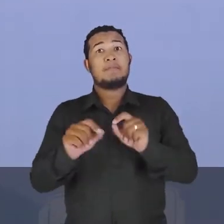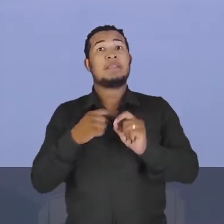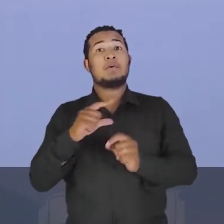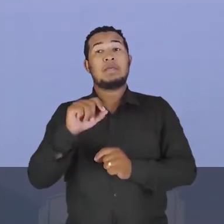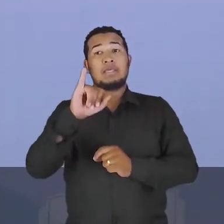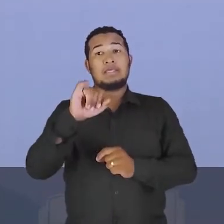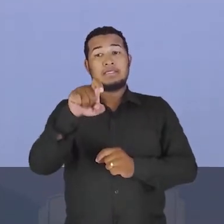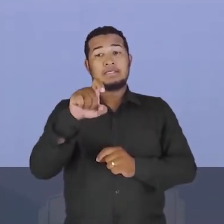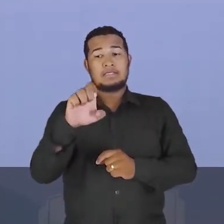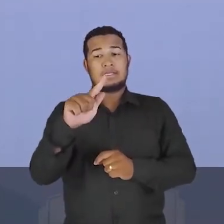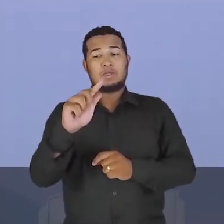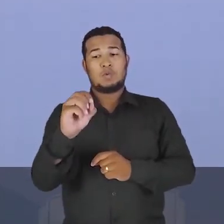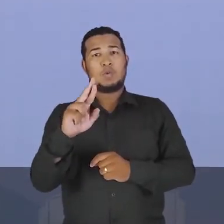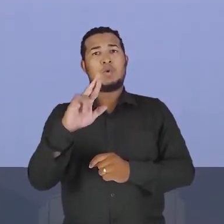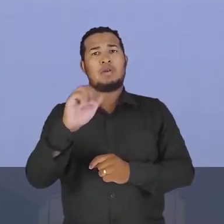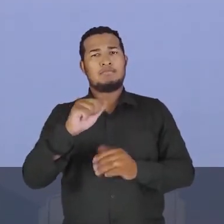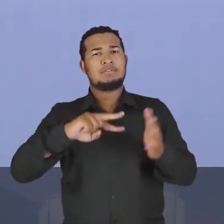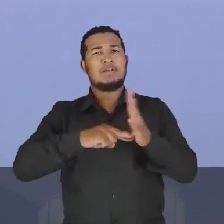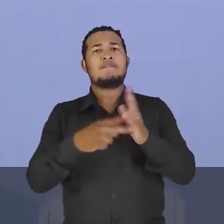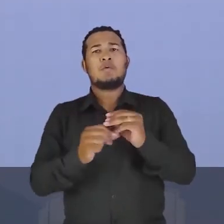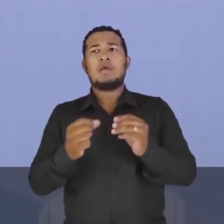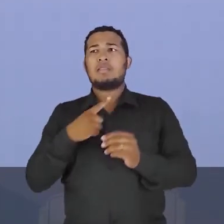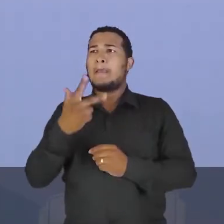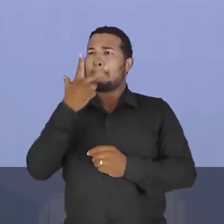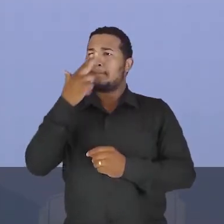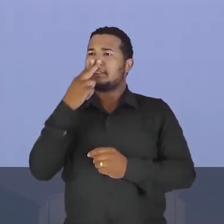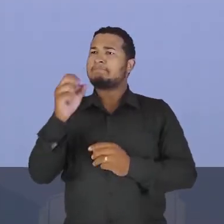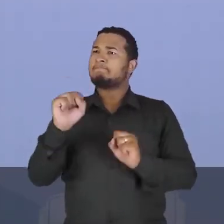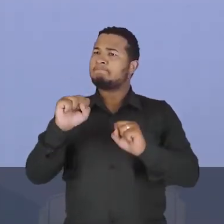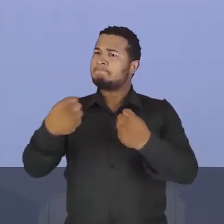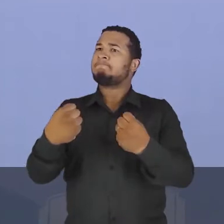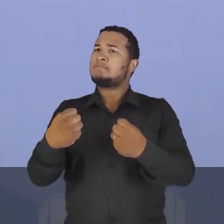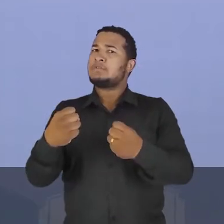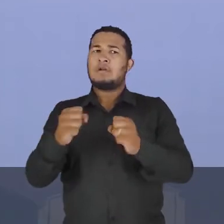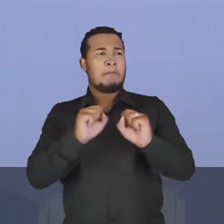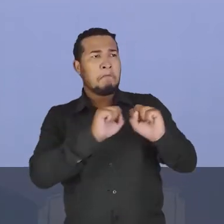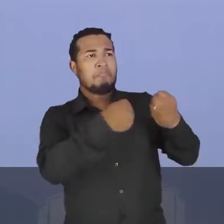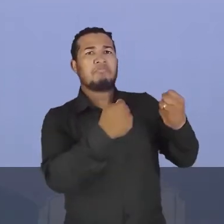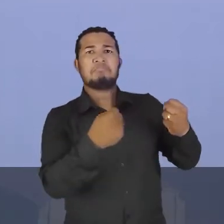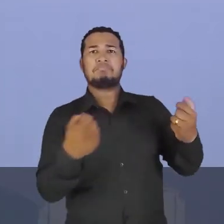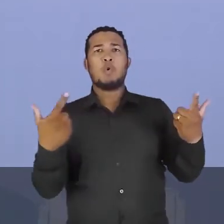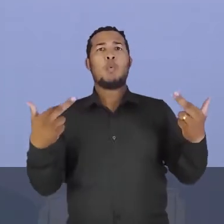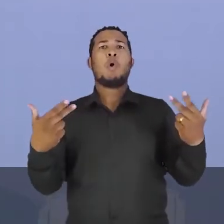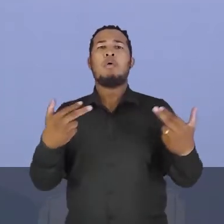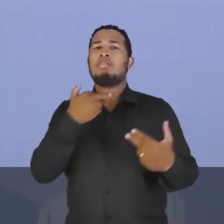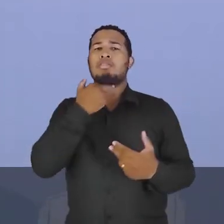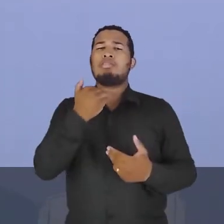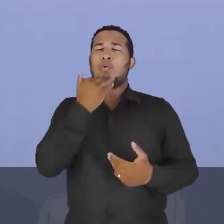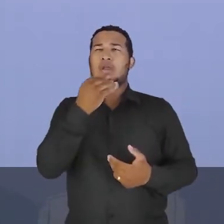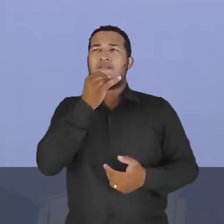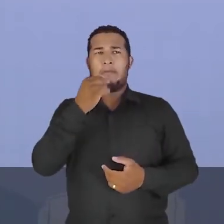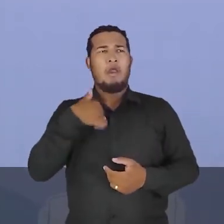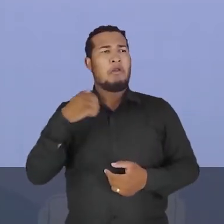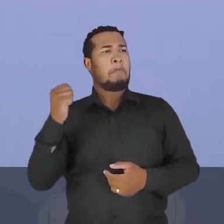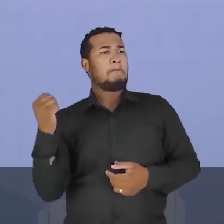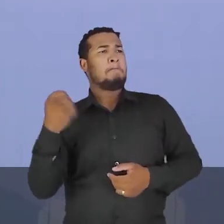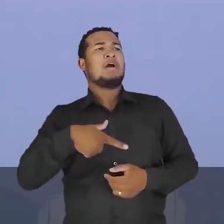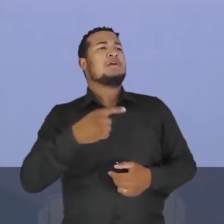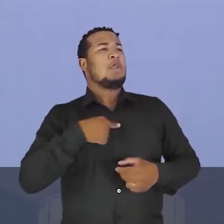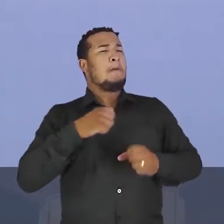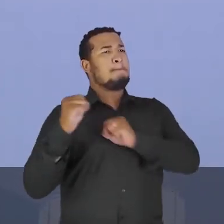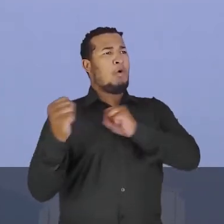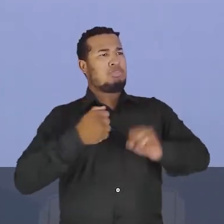que é um conceito que significa equivalência de vozes. A minha voz não pode valer mais do que a voz de outra pessoa, segundo